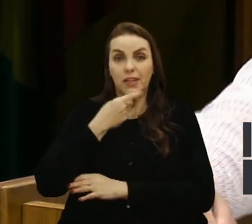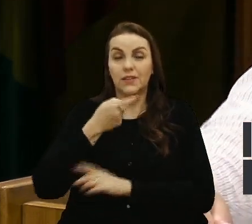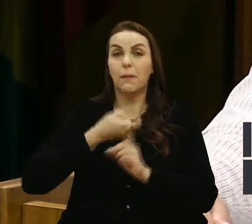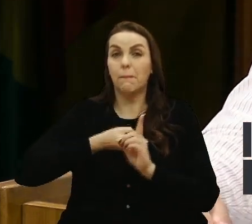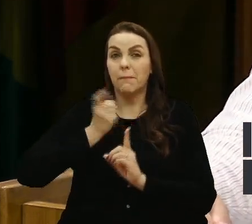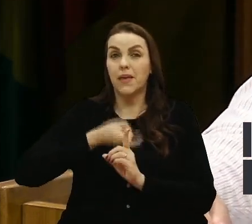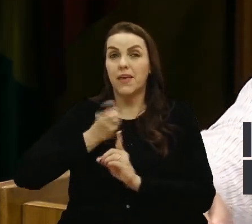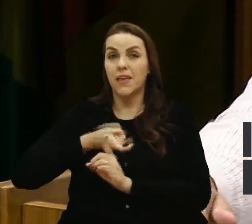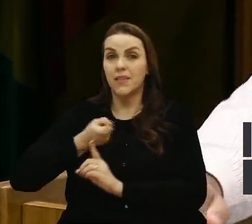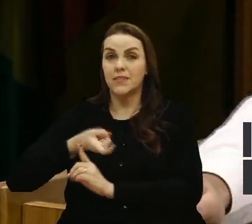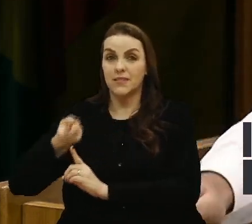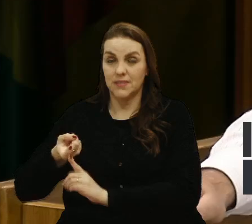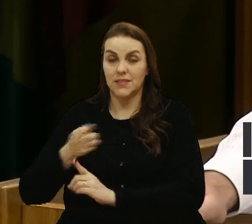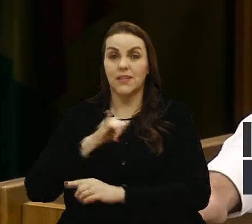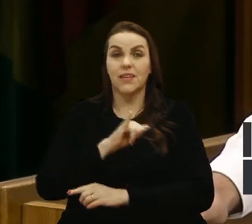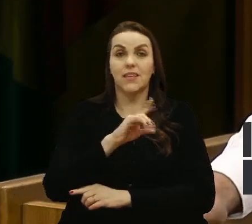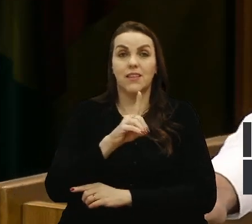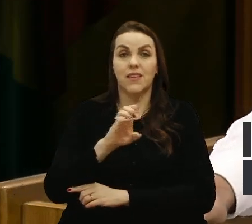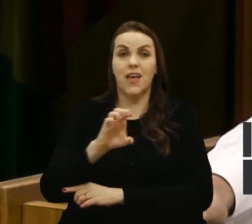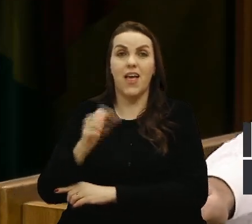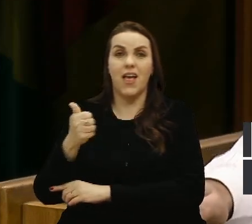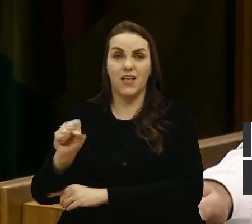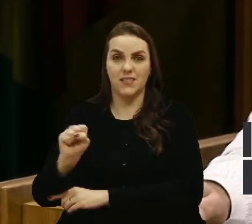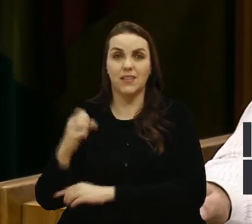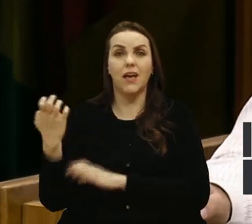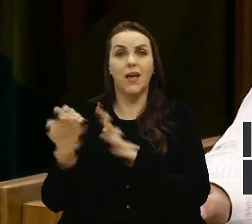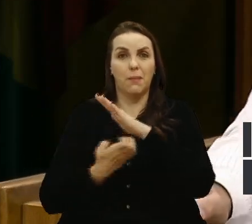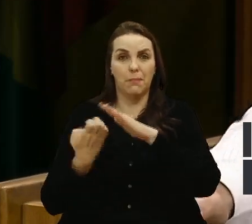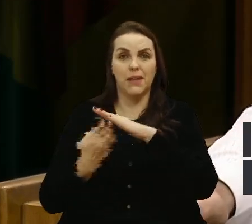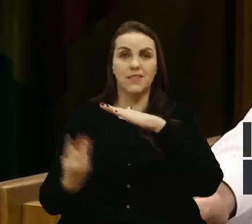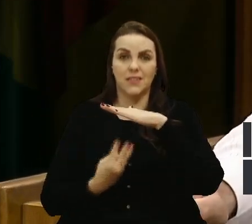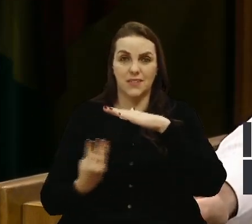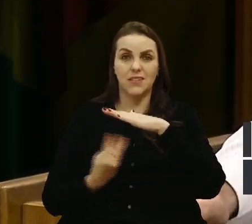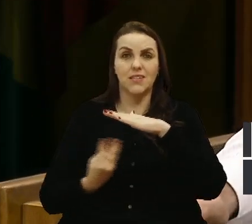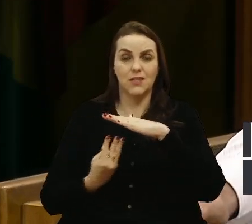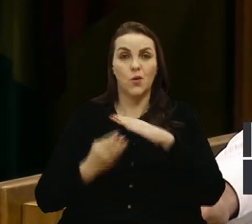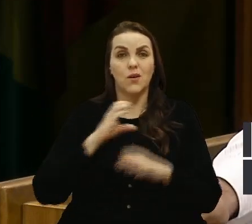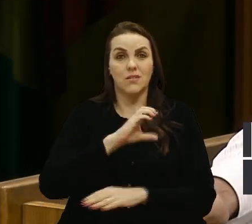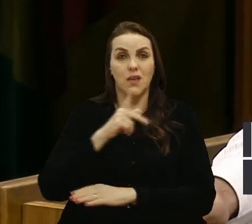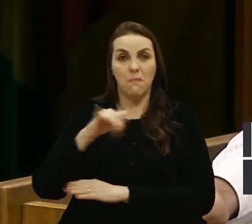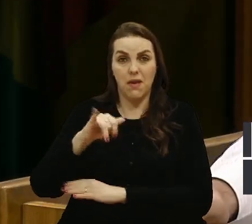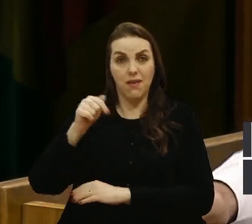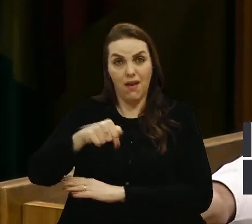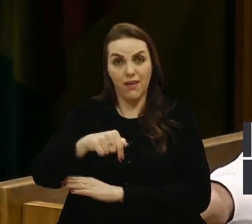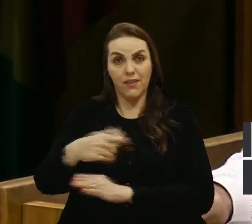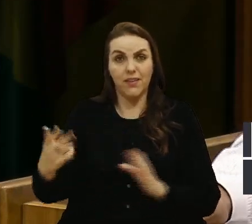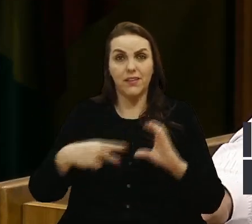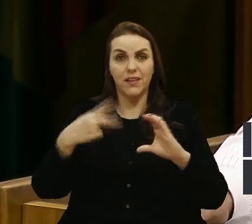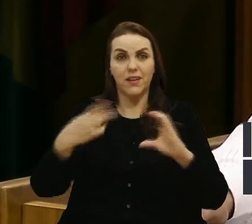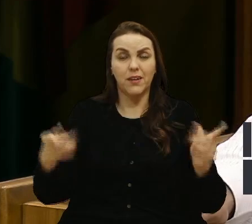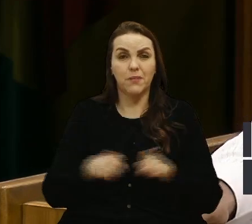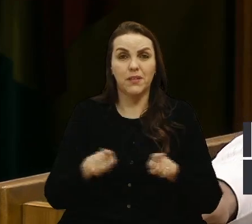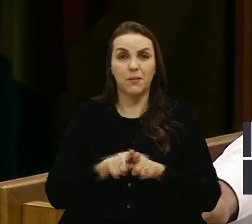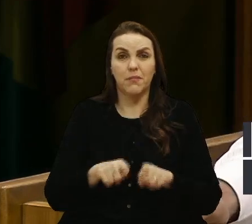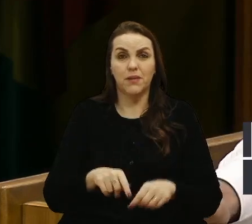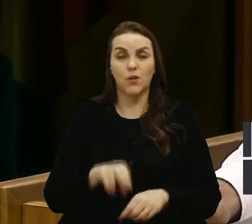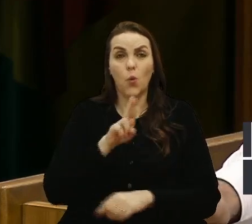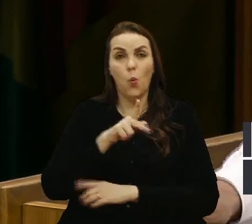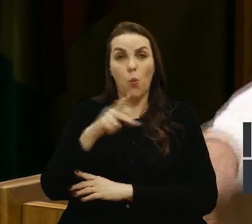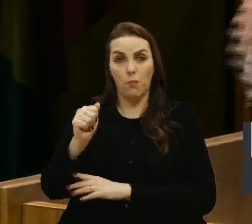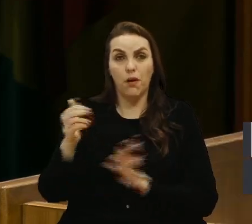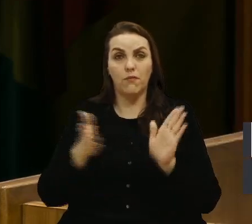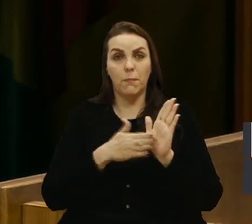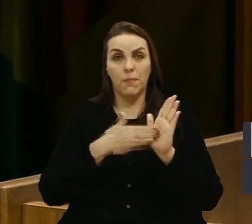sobre a situação do Ideias. Teve uma CPI nessa casa, que as UPAs foram pautas,